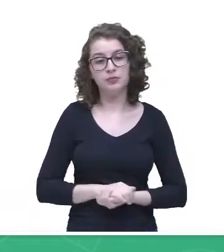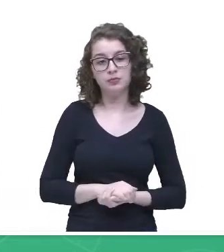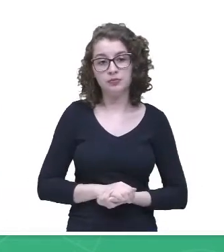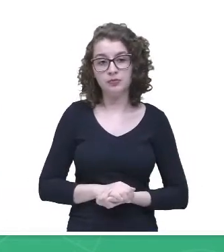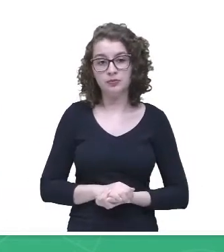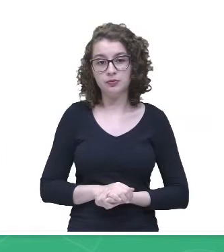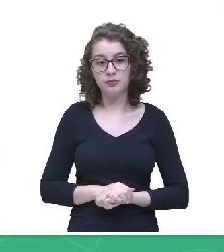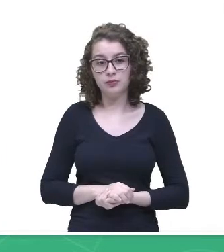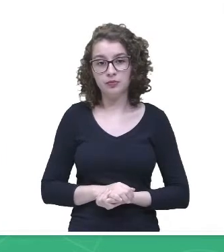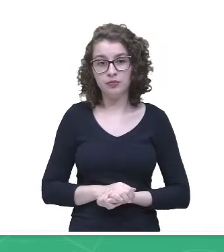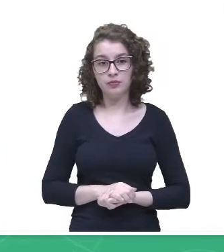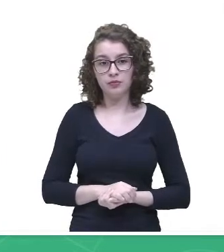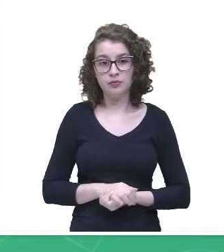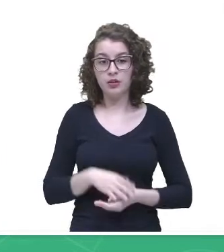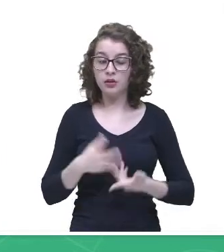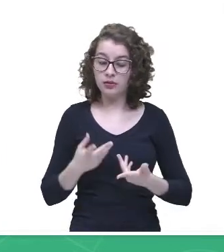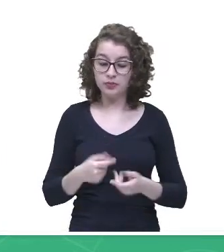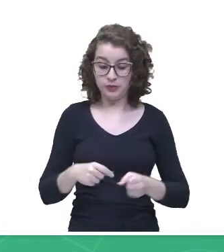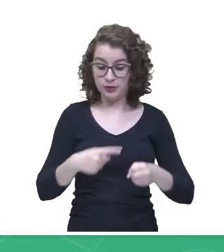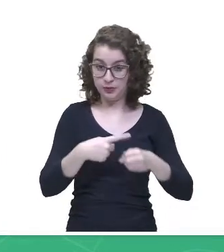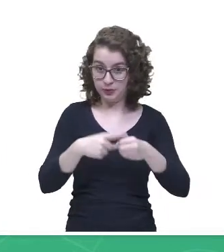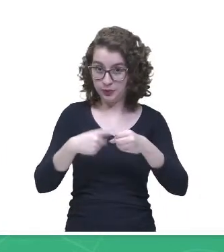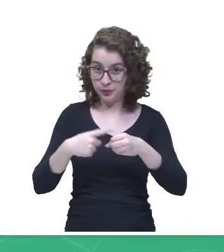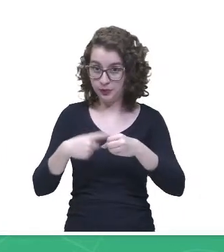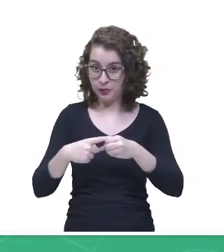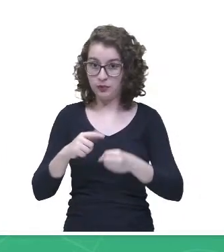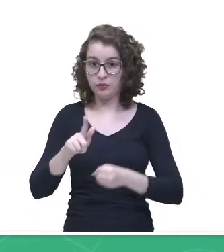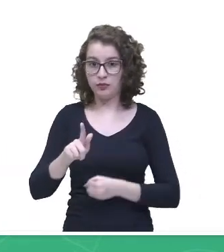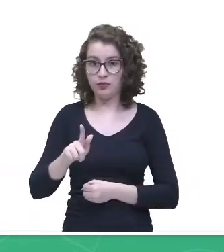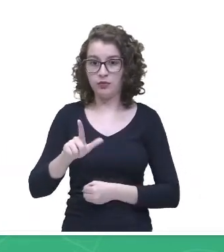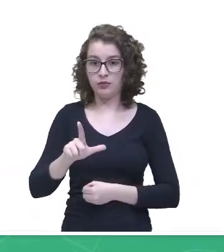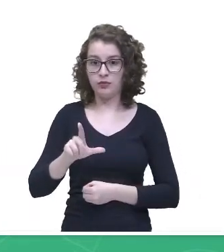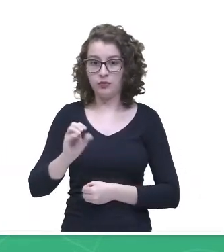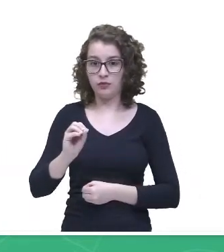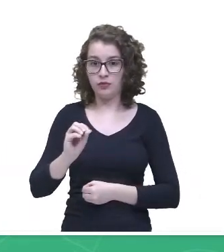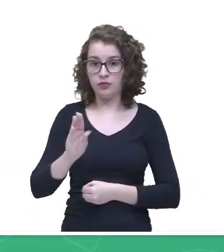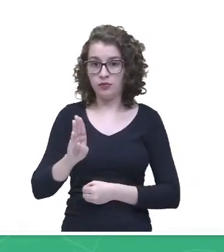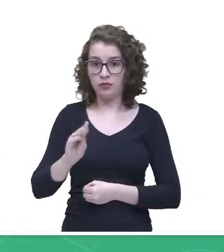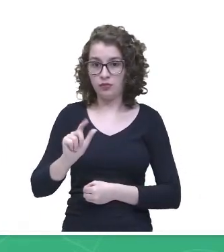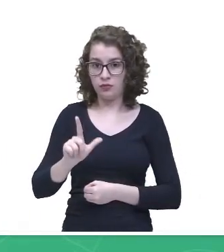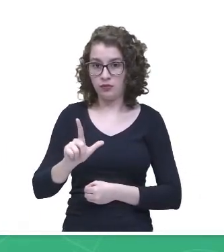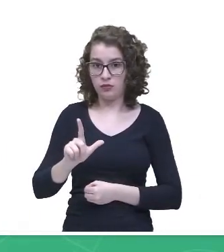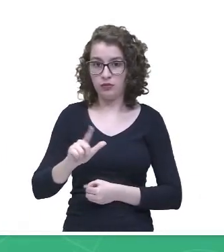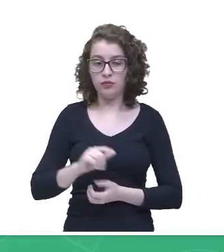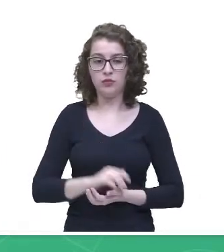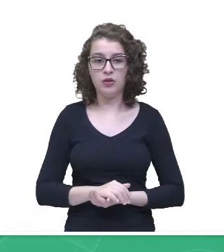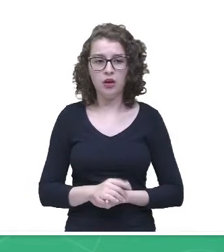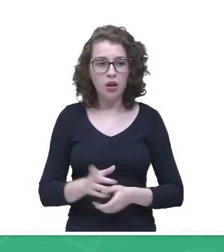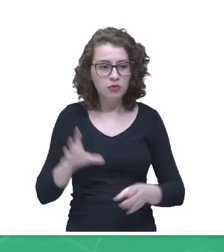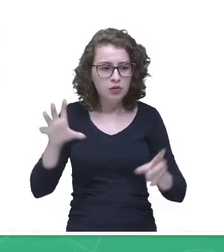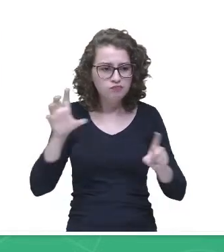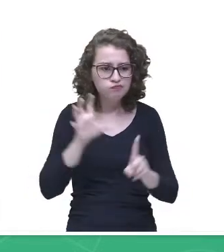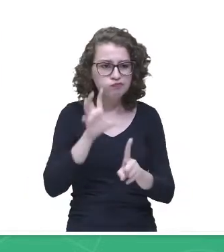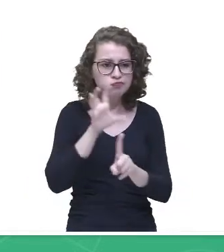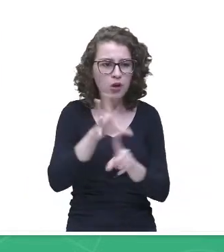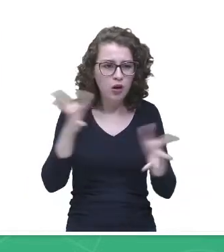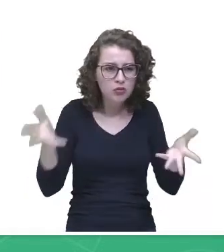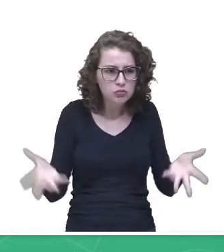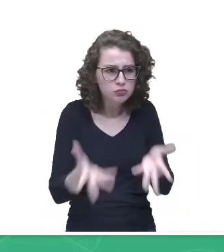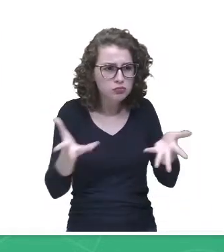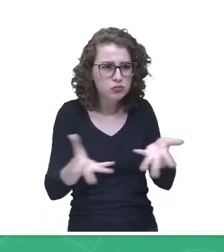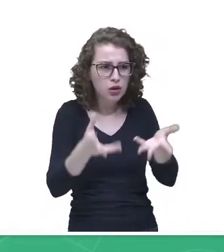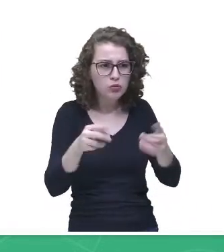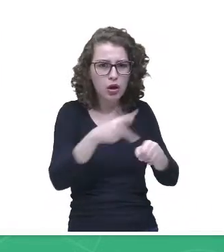Então, essas cidades globais, elas exercem influência mundial sobre outras